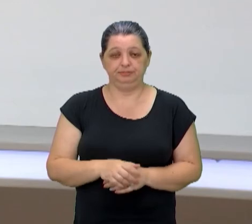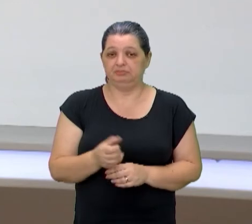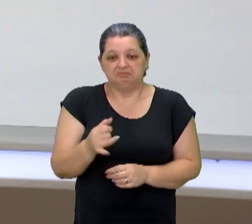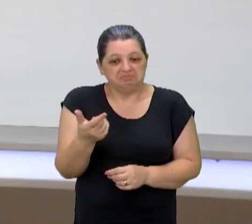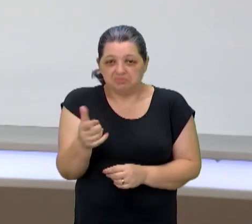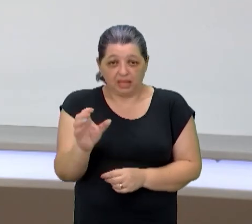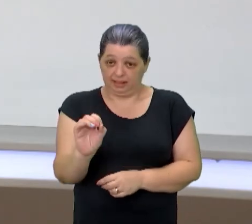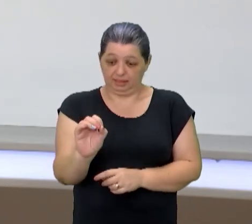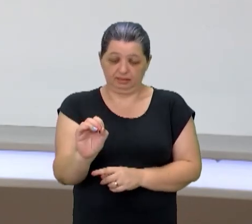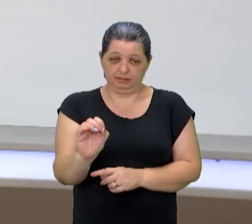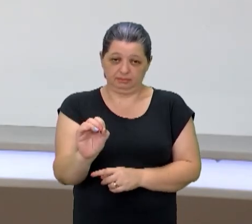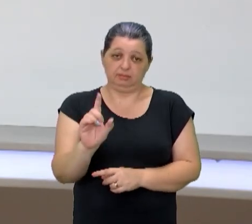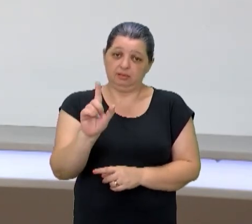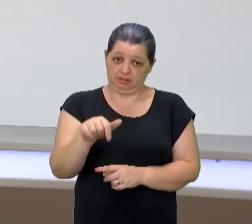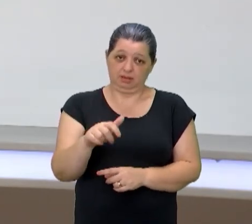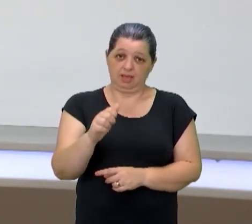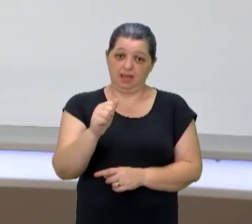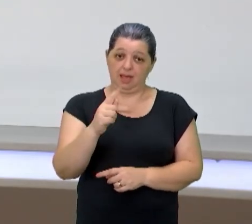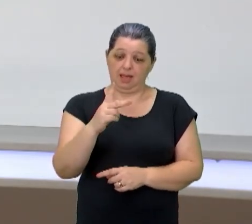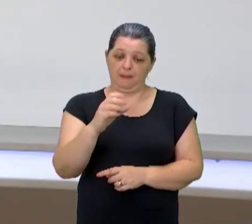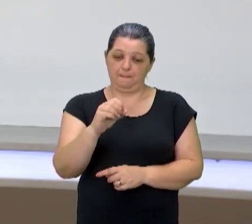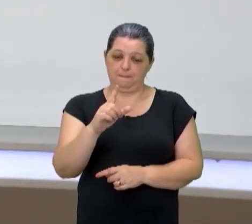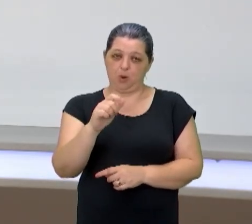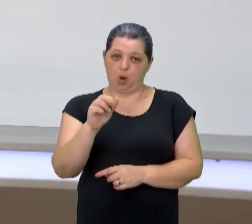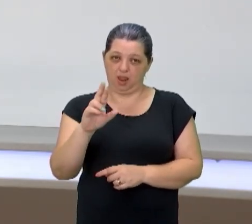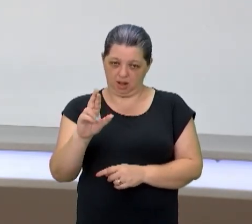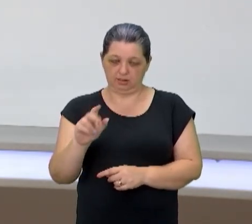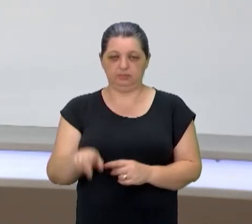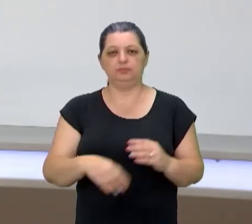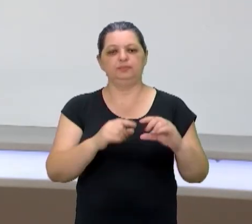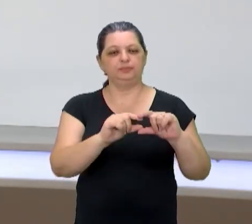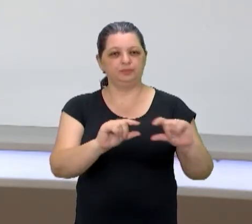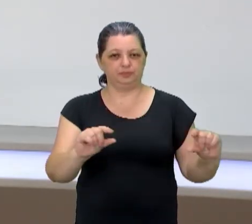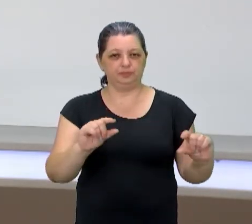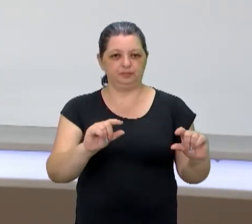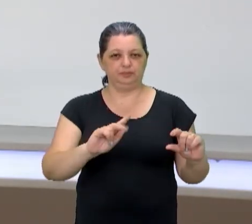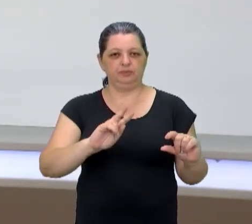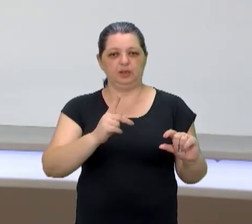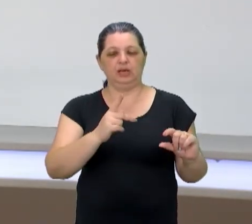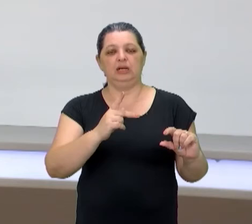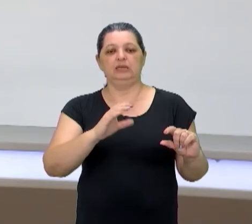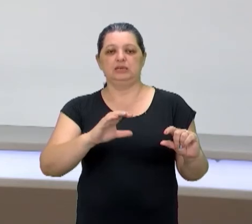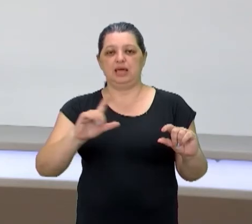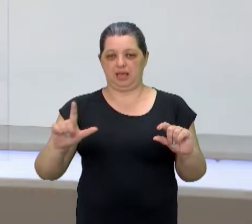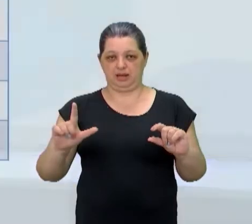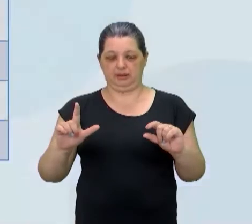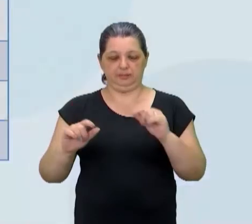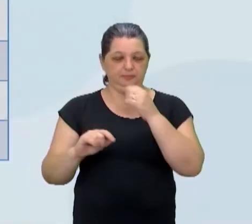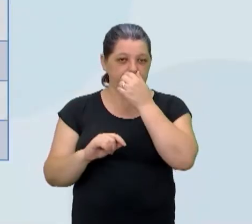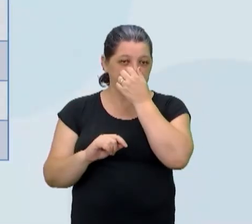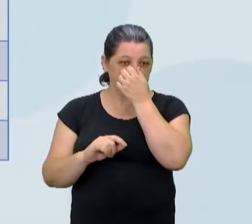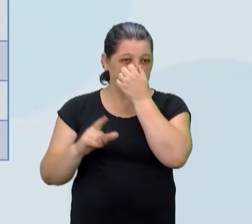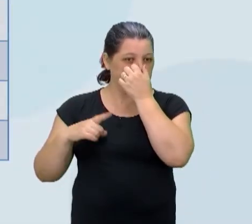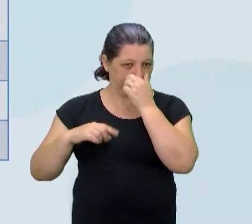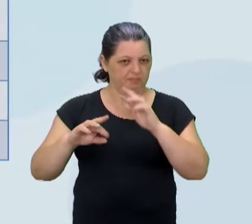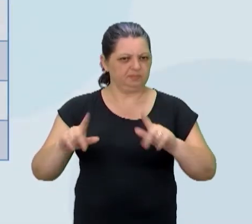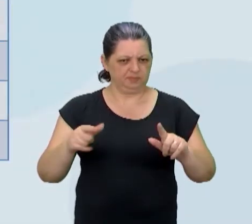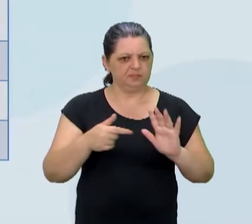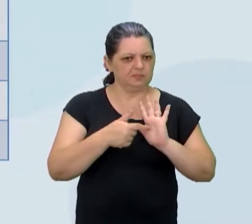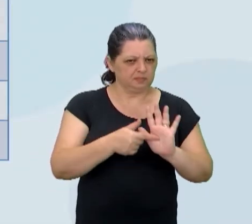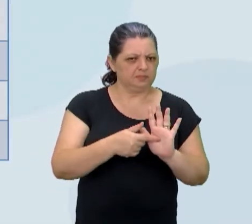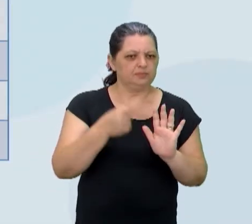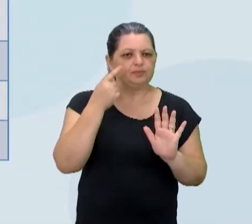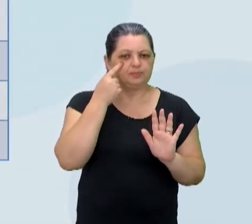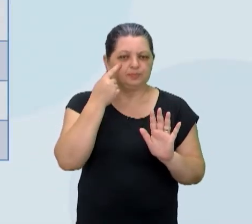nada, vai ser apolar. Então, o de baixo ali, o HCl. O HCl já tem uma diferença.